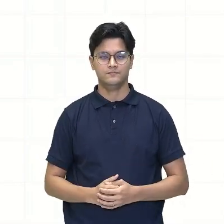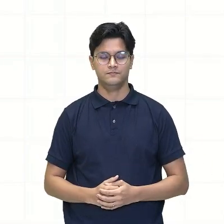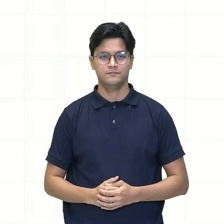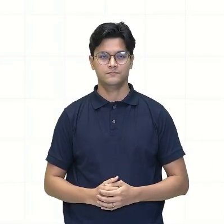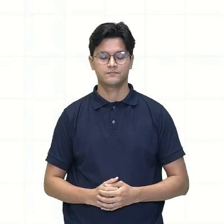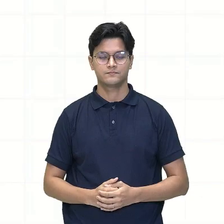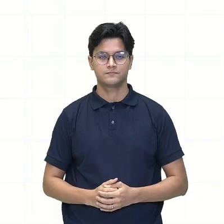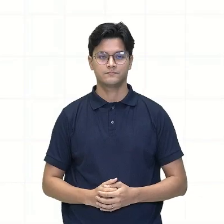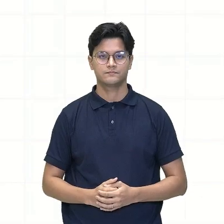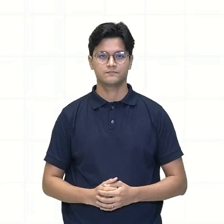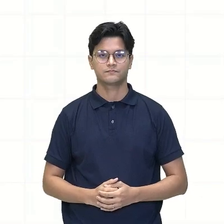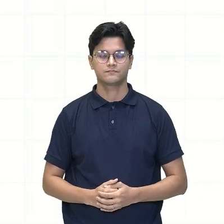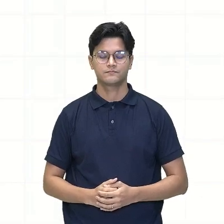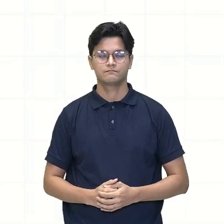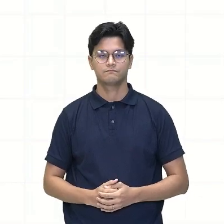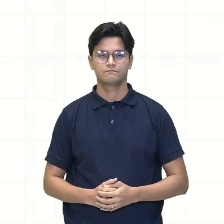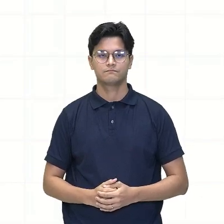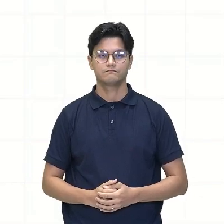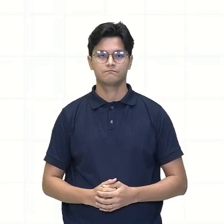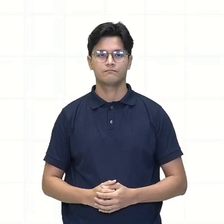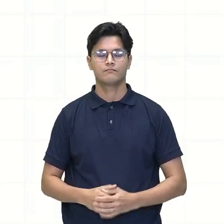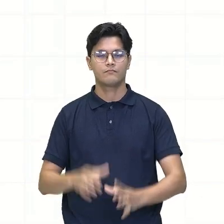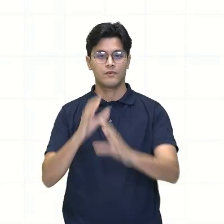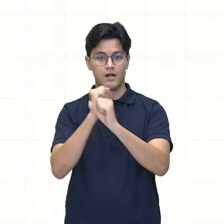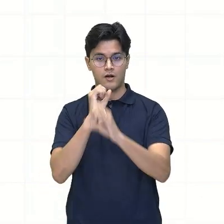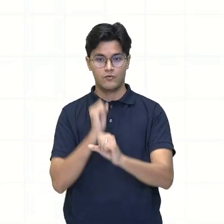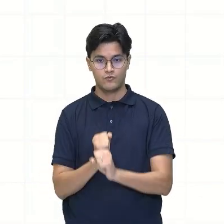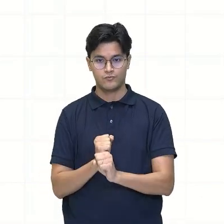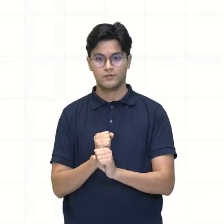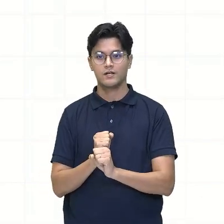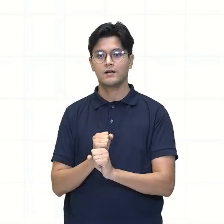Vamos fazer aqui separado.